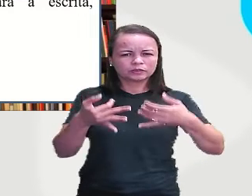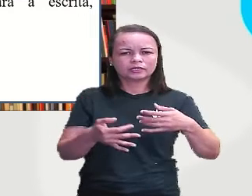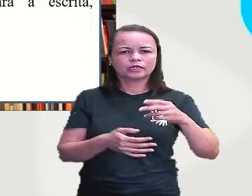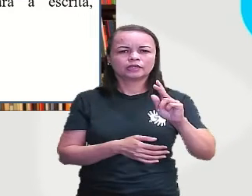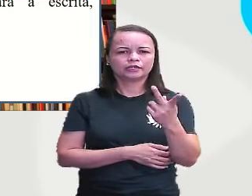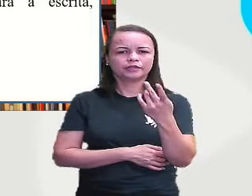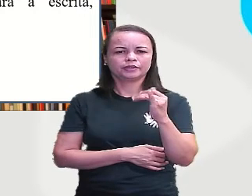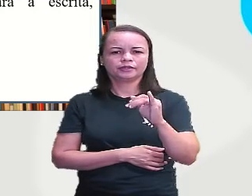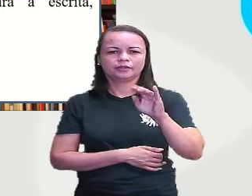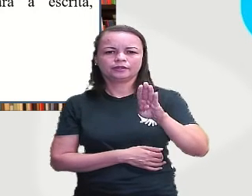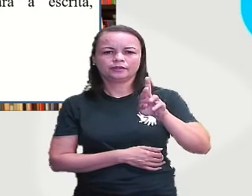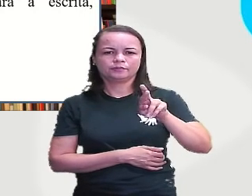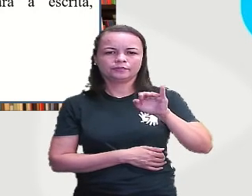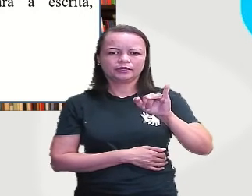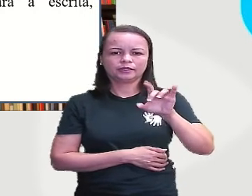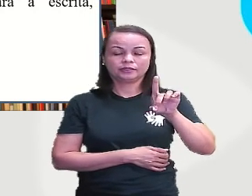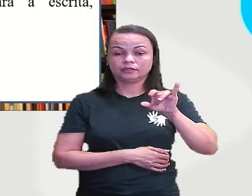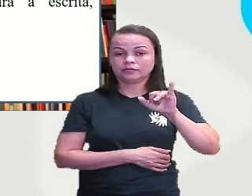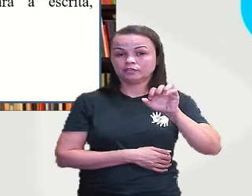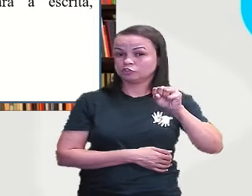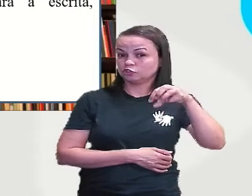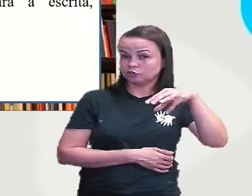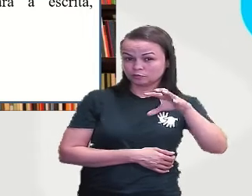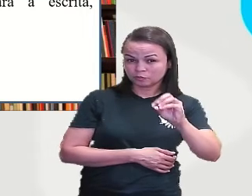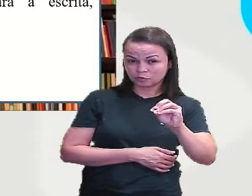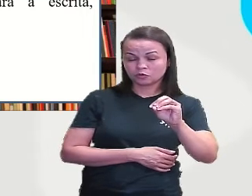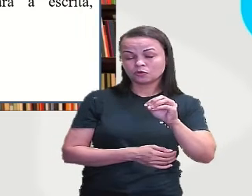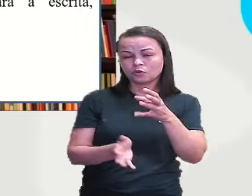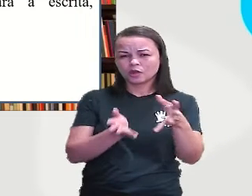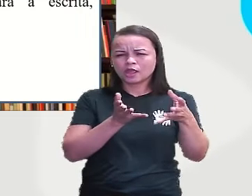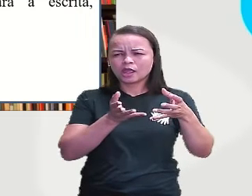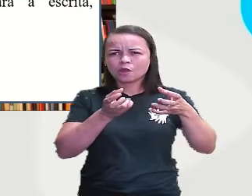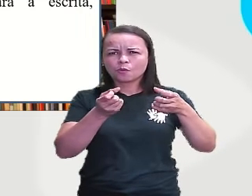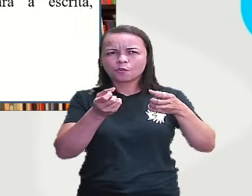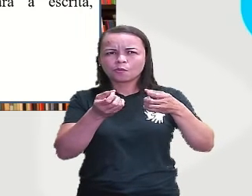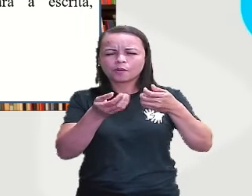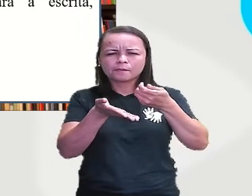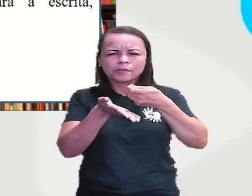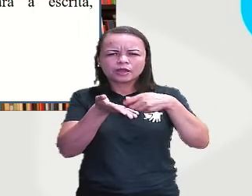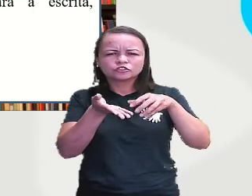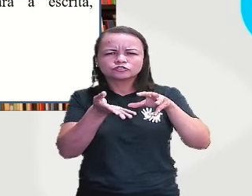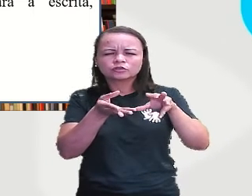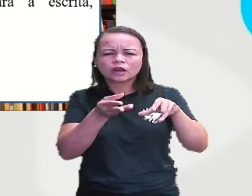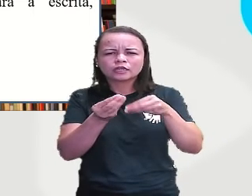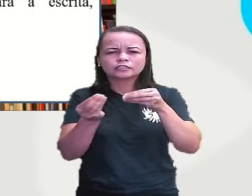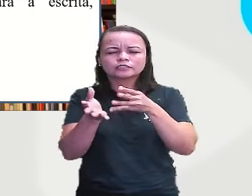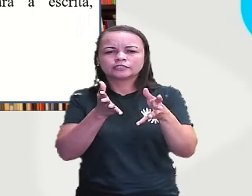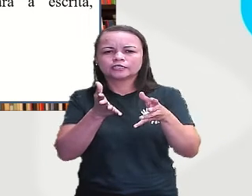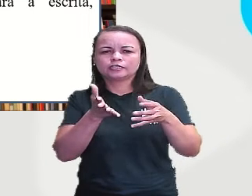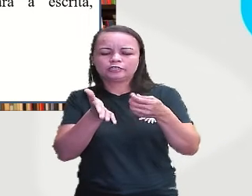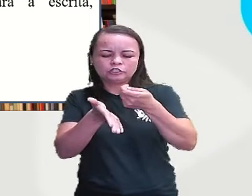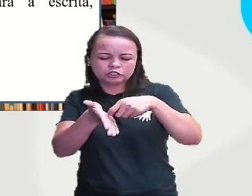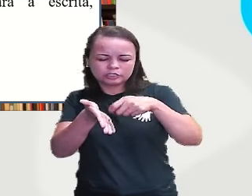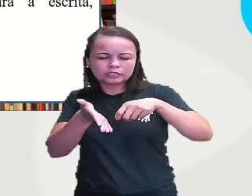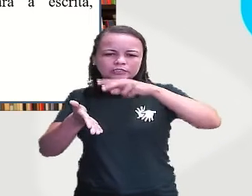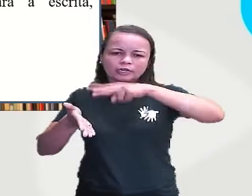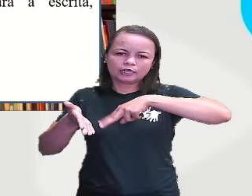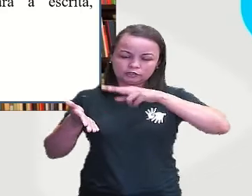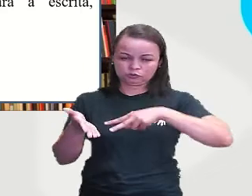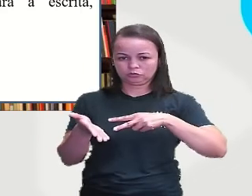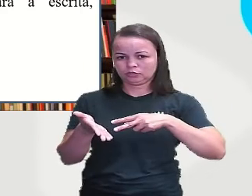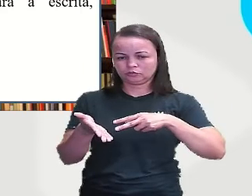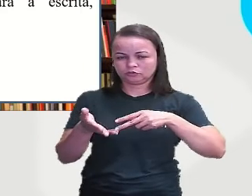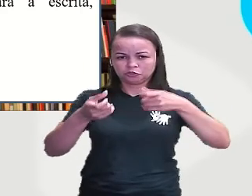muito grande entre escrita, entre leitura. Eu não estou falando de um único gênero, de uma